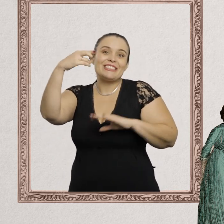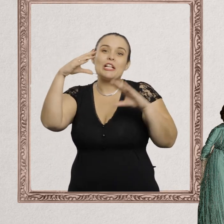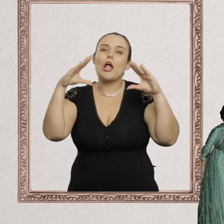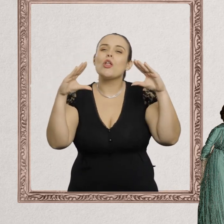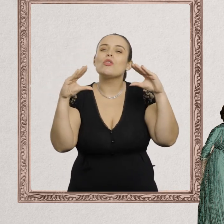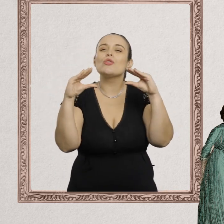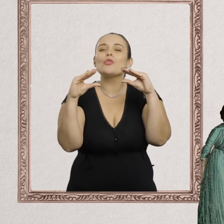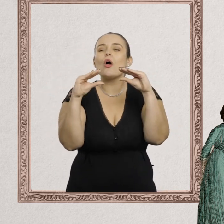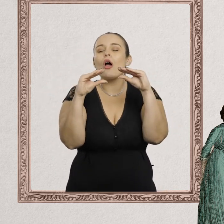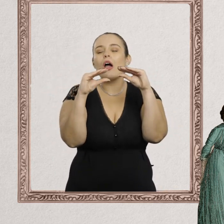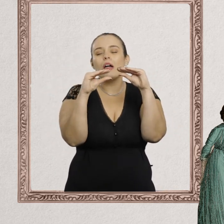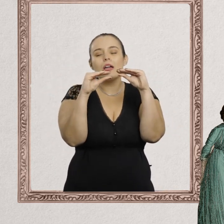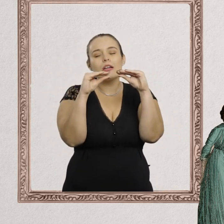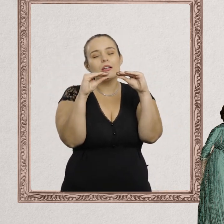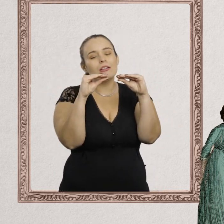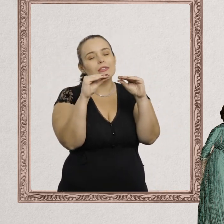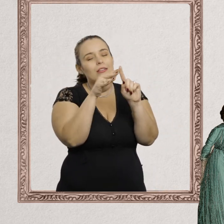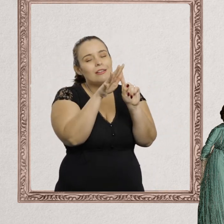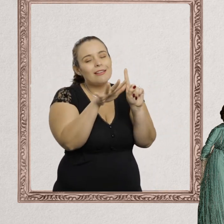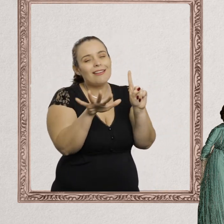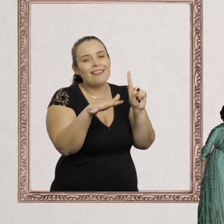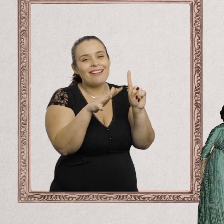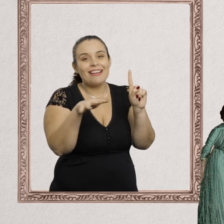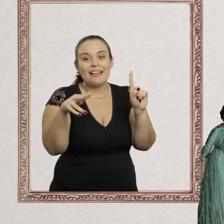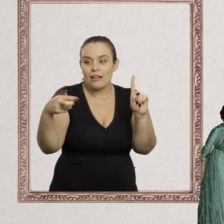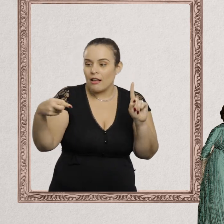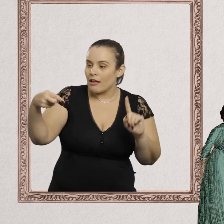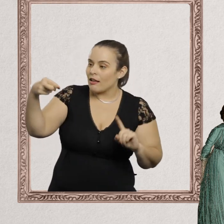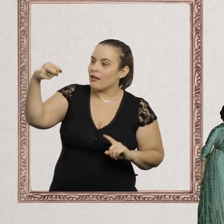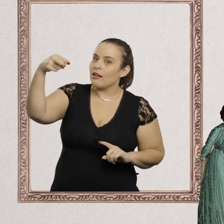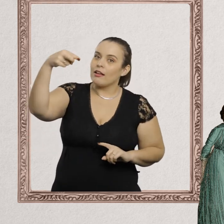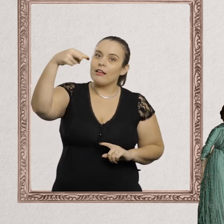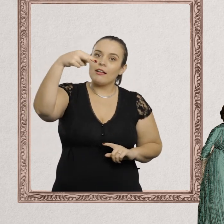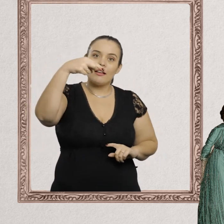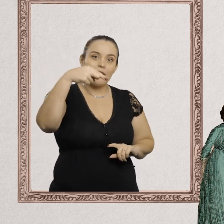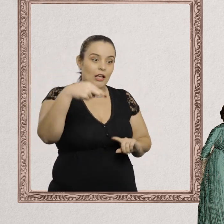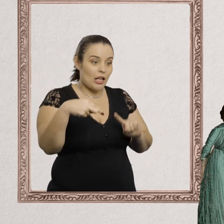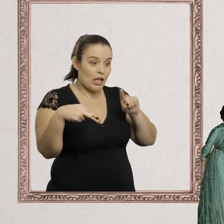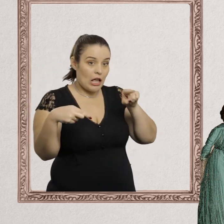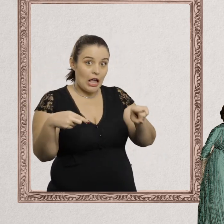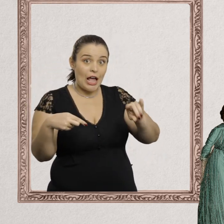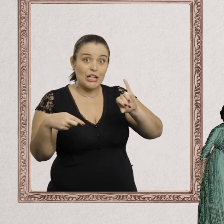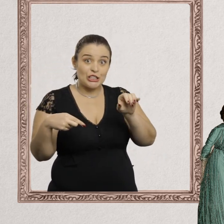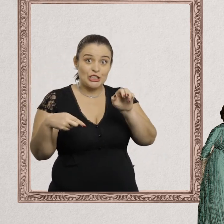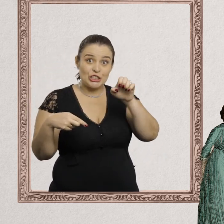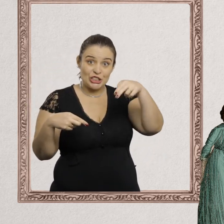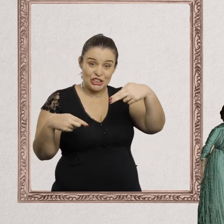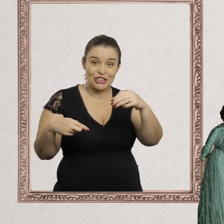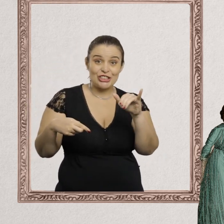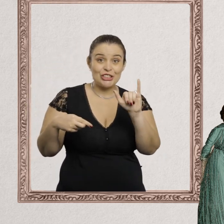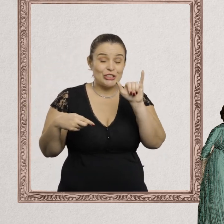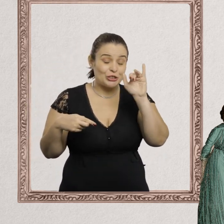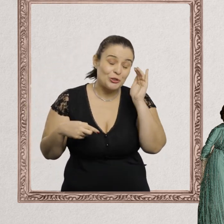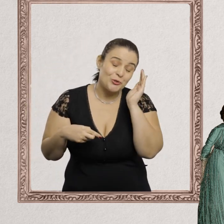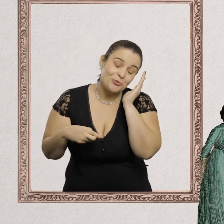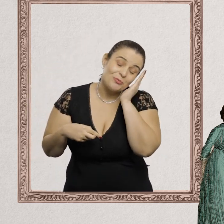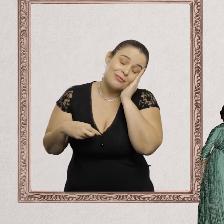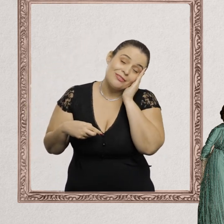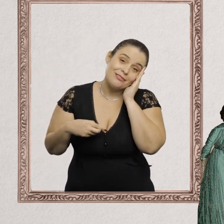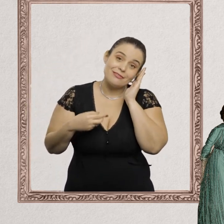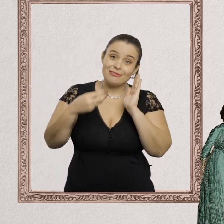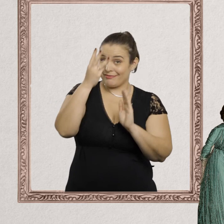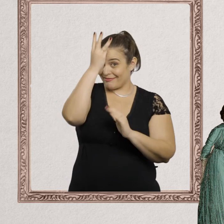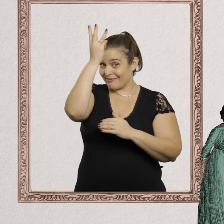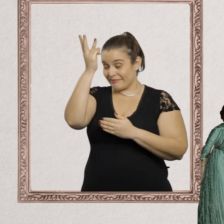Pan. Numa noite de primavera, Peter apareceu novamente. Jane estava dormindo e